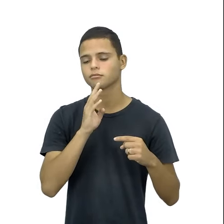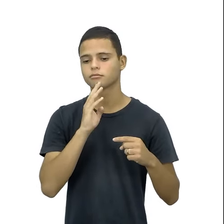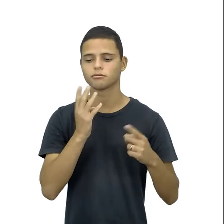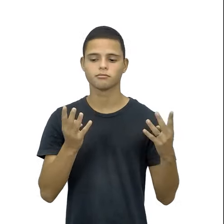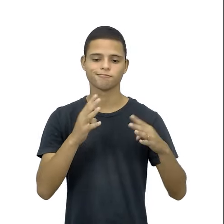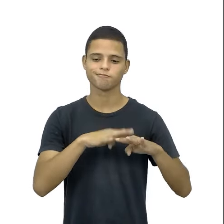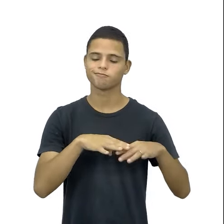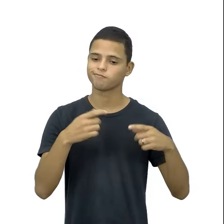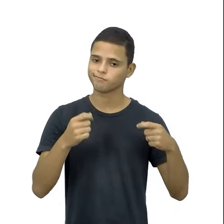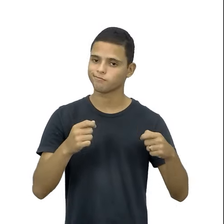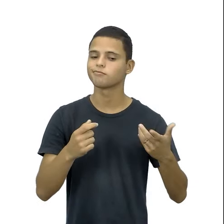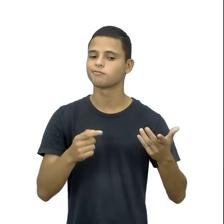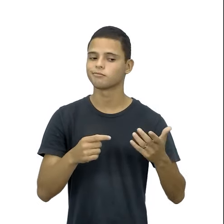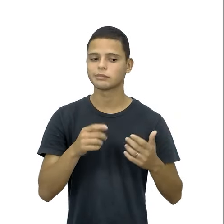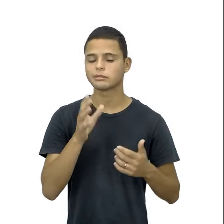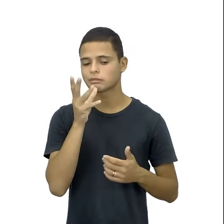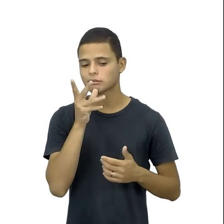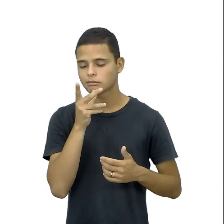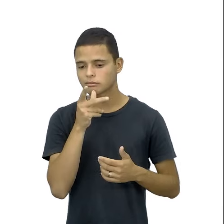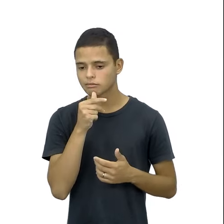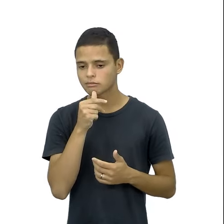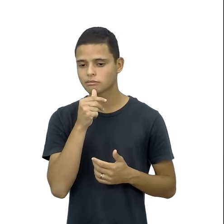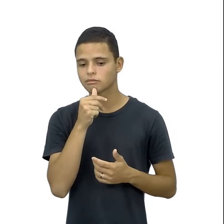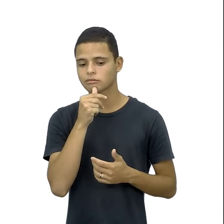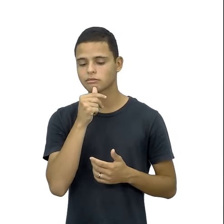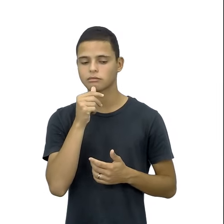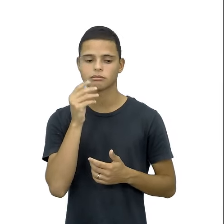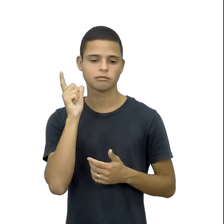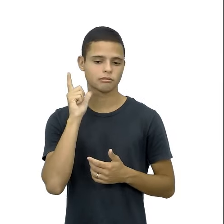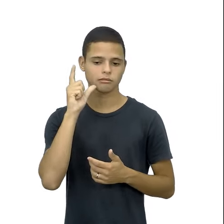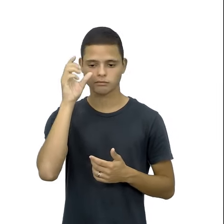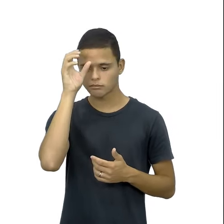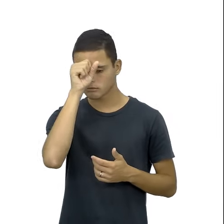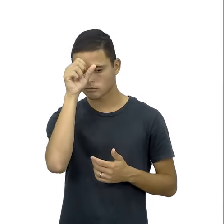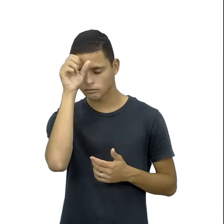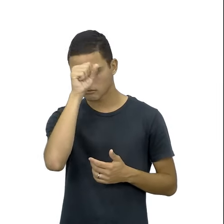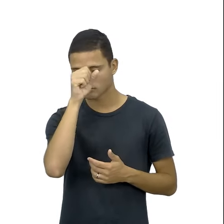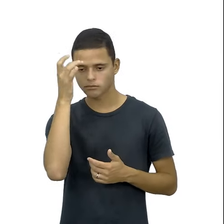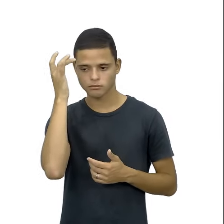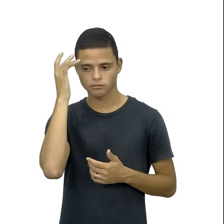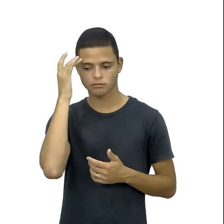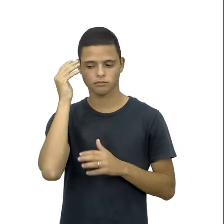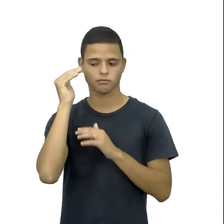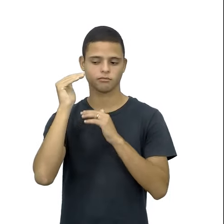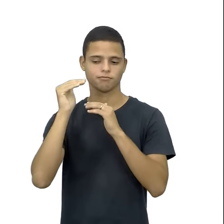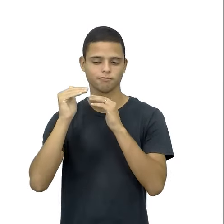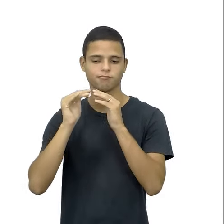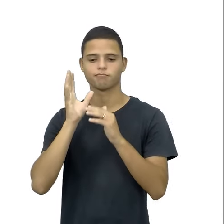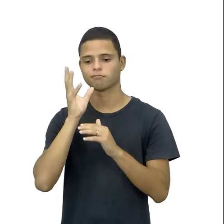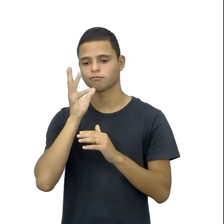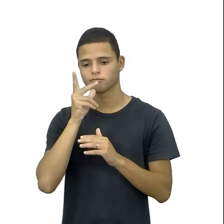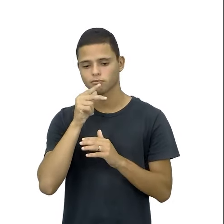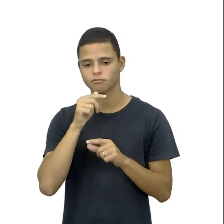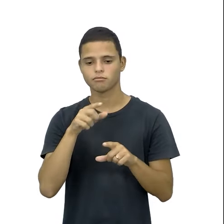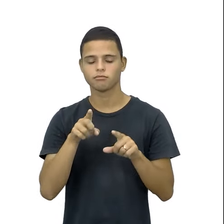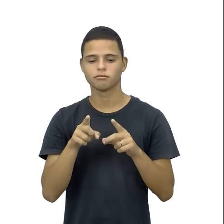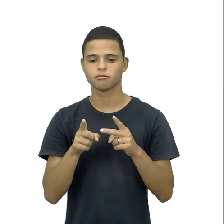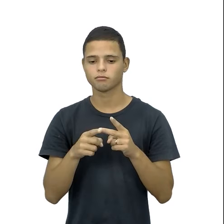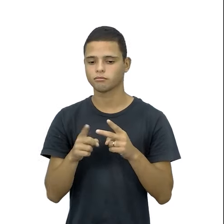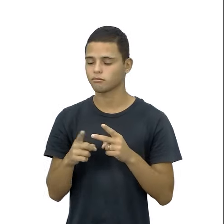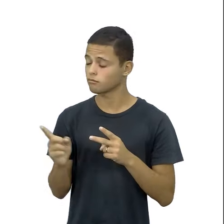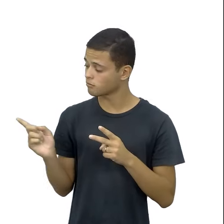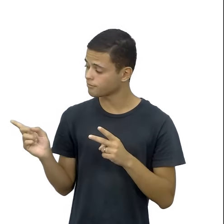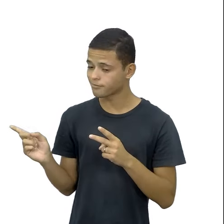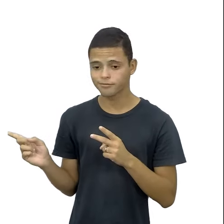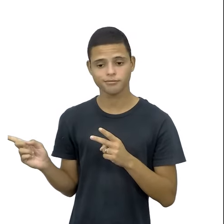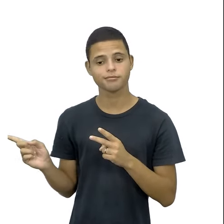eles precisam de um tempo maior para entendimento e para amadurecimento, né? Olhar ali os conhecimentos